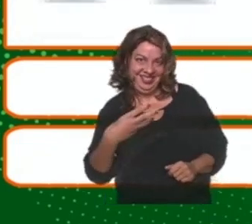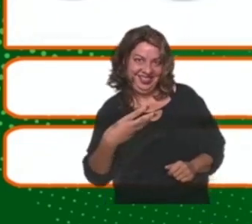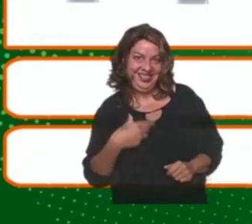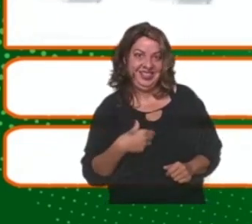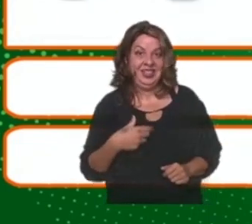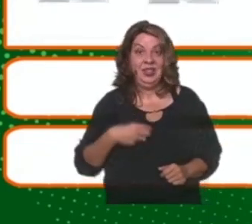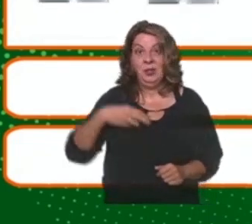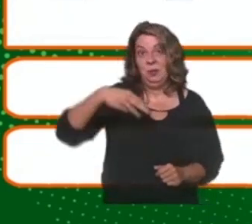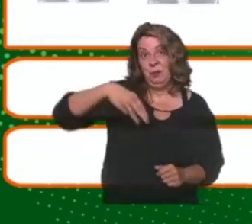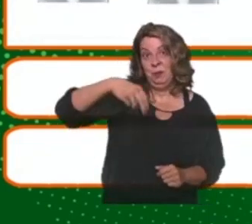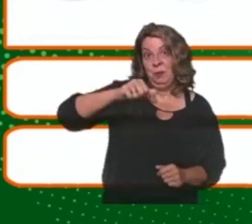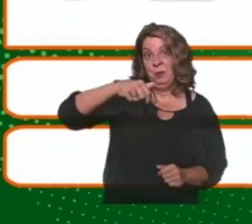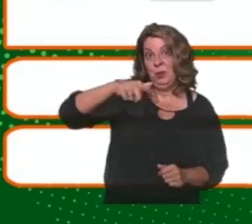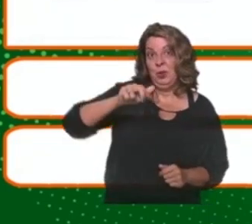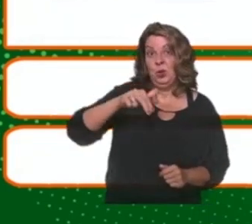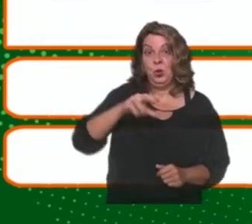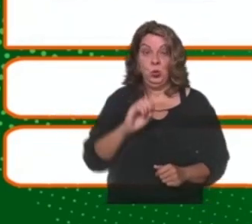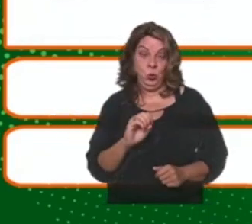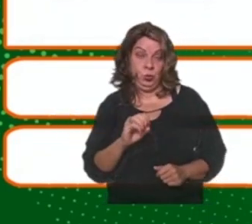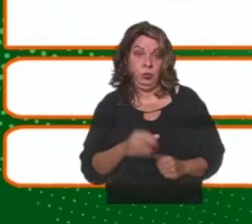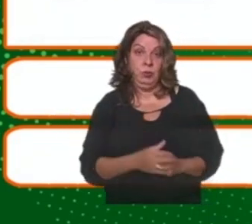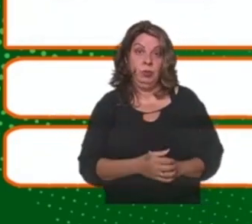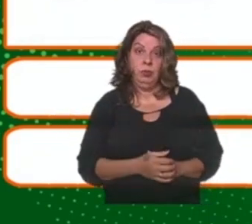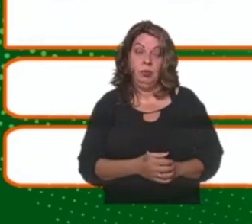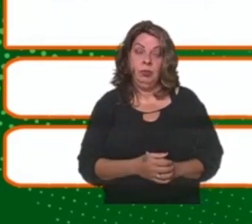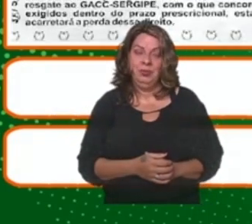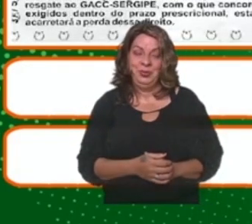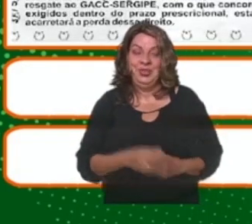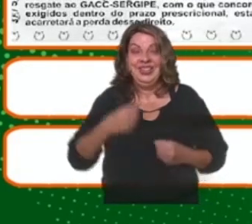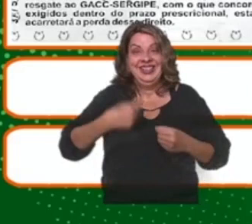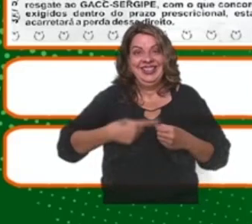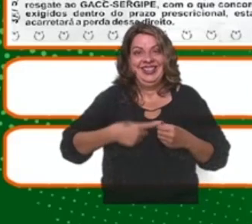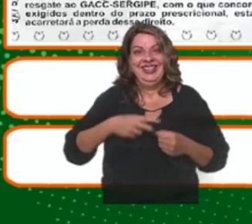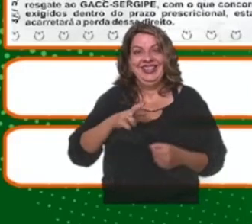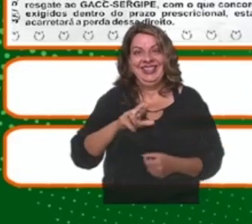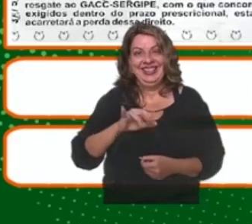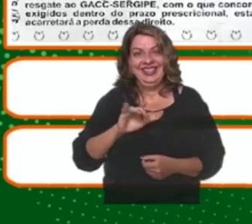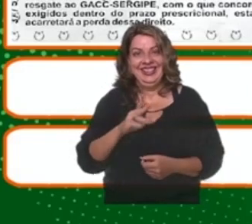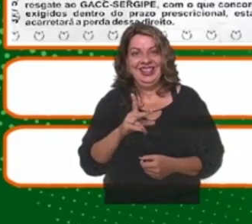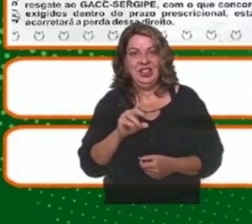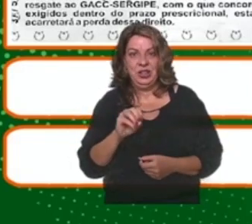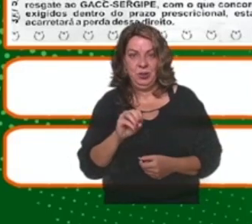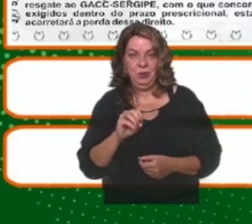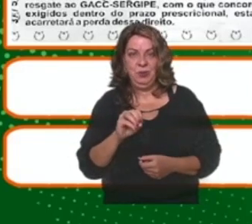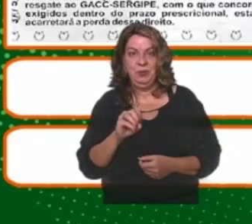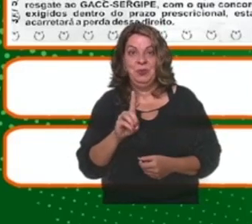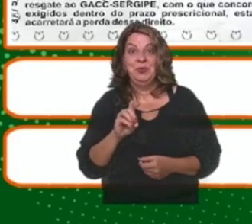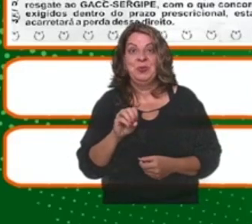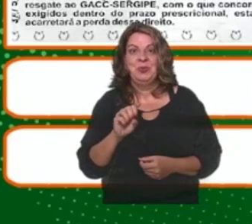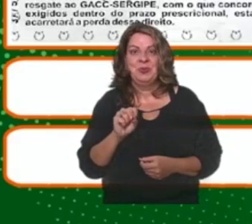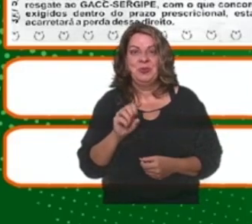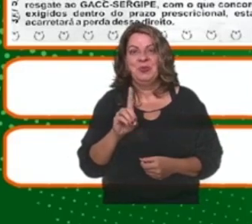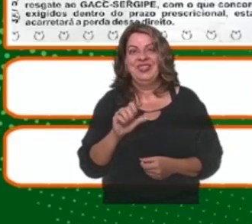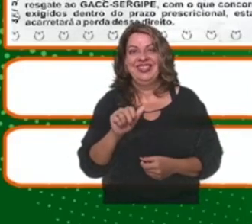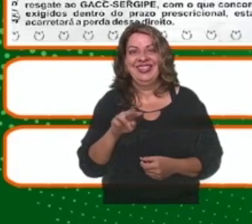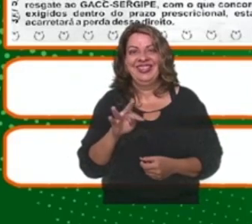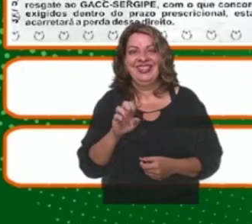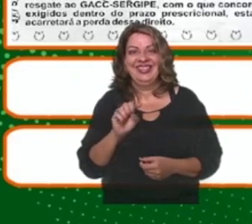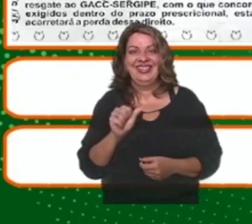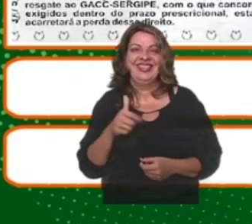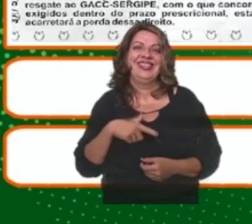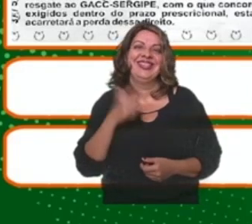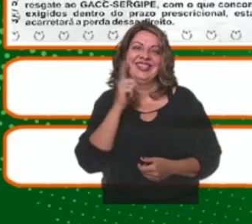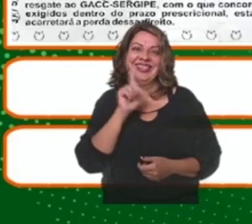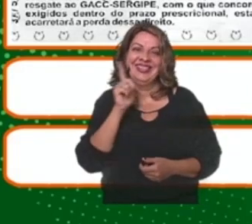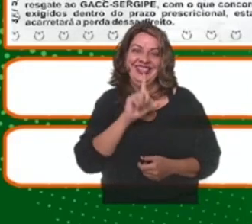556103. Alô, Magno Gonçalves Santos. É de Riachão do Dantas, está faturando aí, adquiriu na Regional Lagarto.